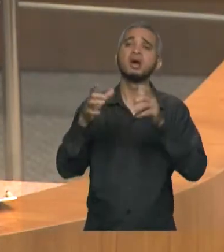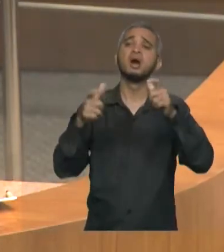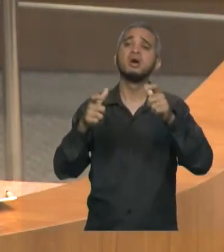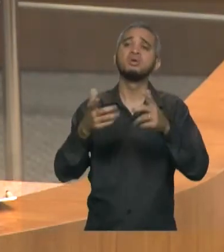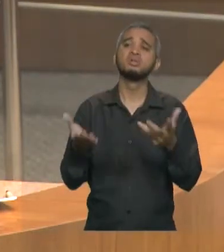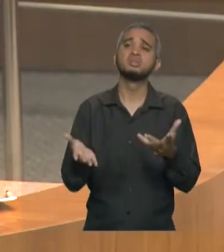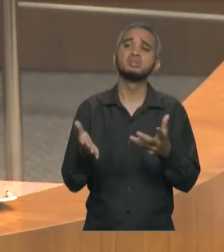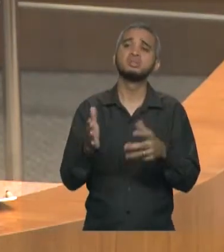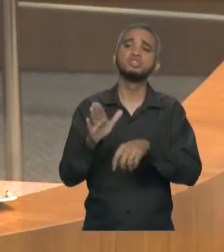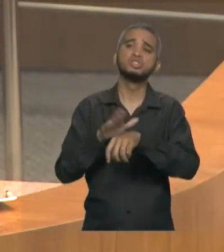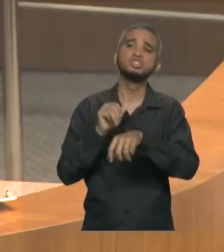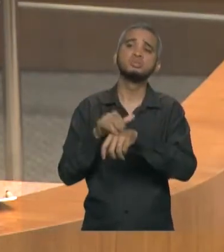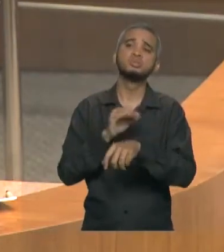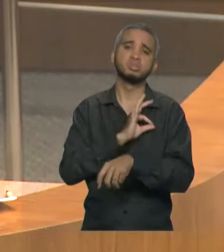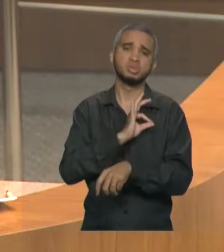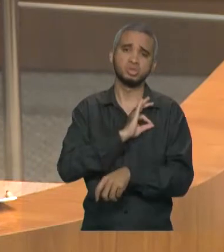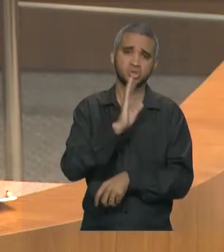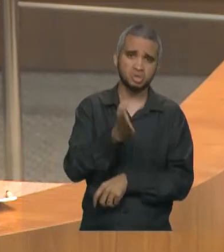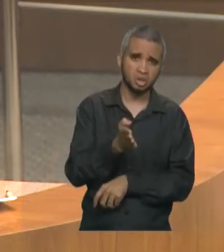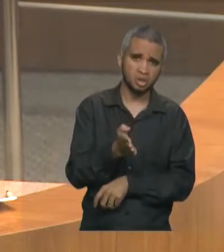dos soldados?